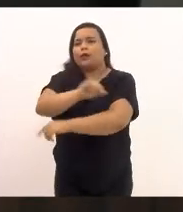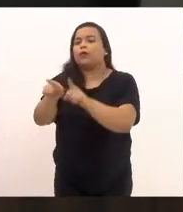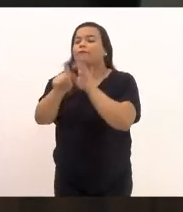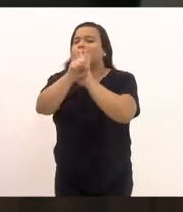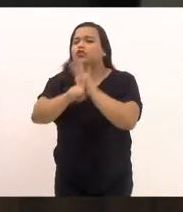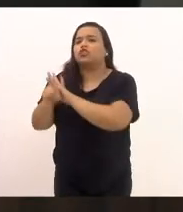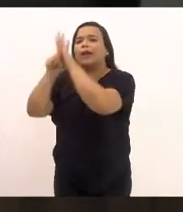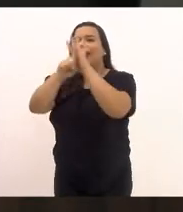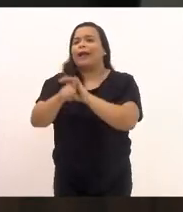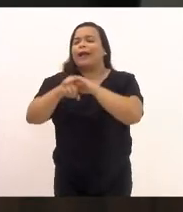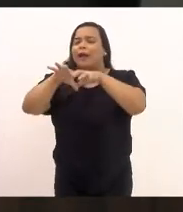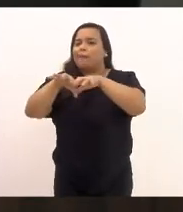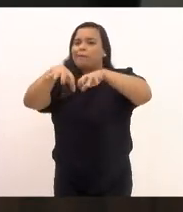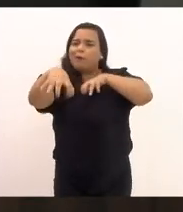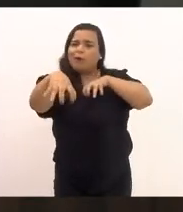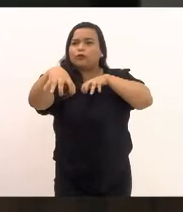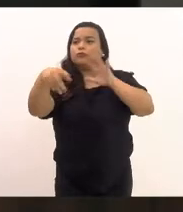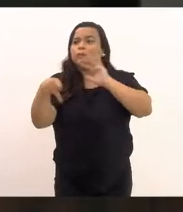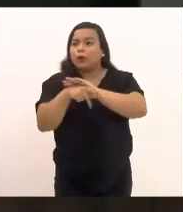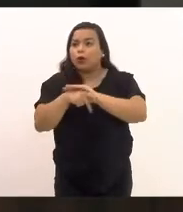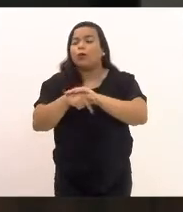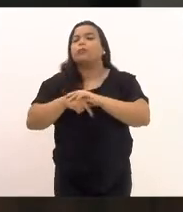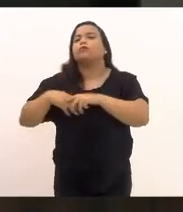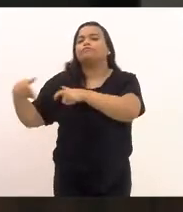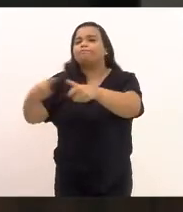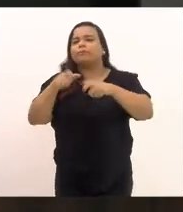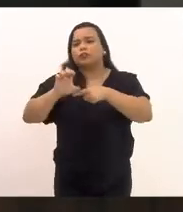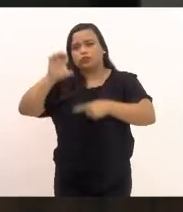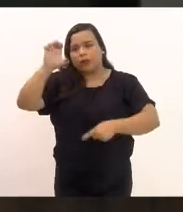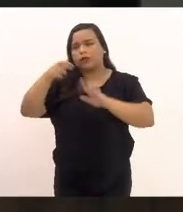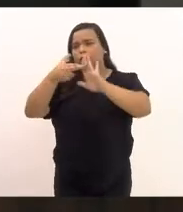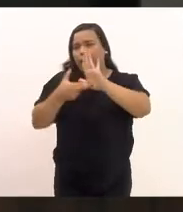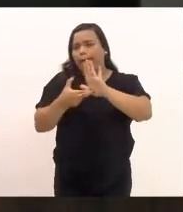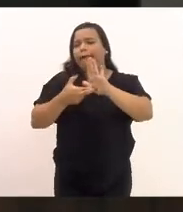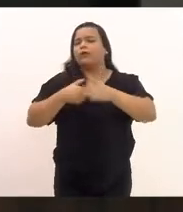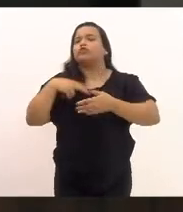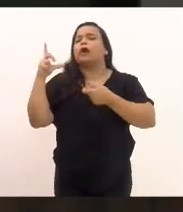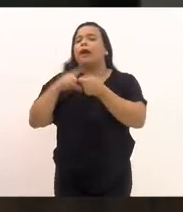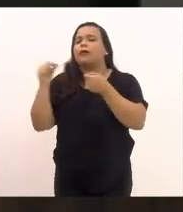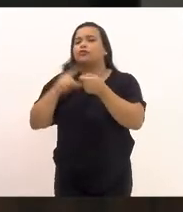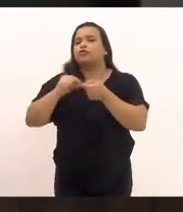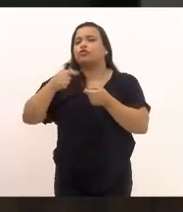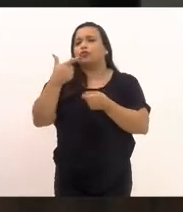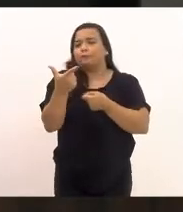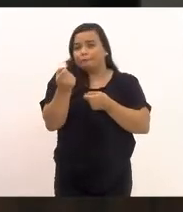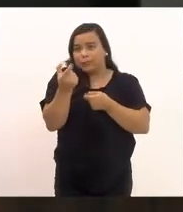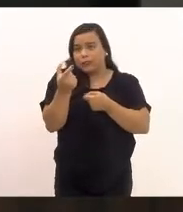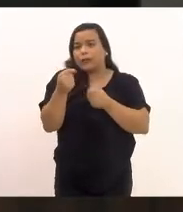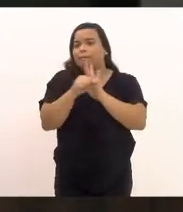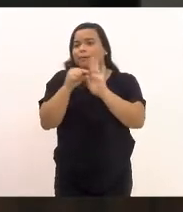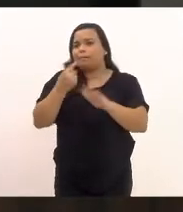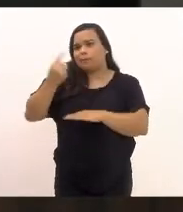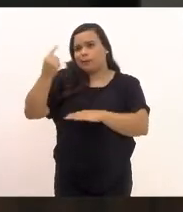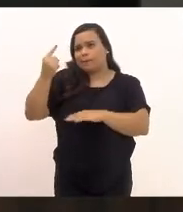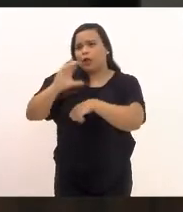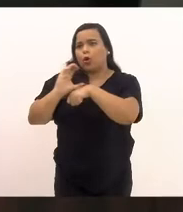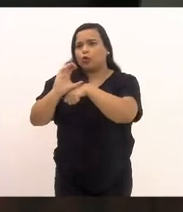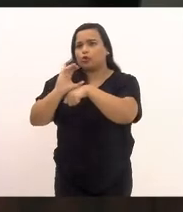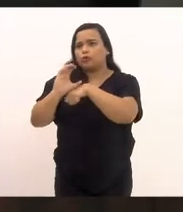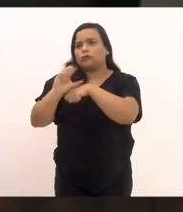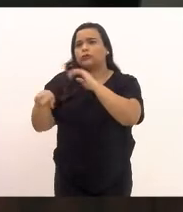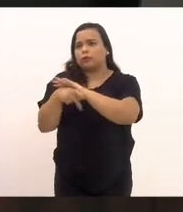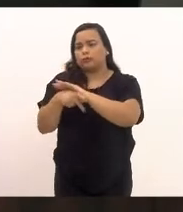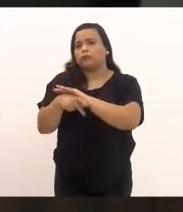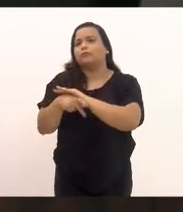das receitas originárias dos Estados, decorrente das regras escritas no artigo 20º, parágrafo 1º da Constituição Federal. Deputado Marcelo